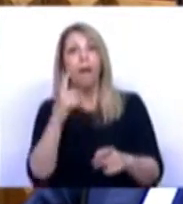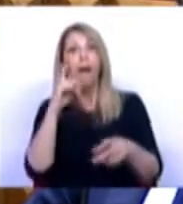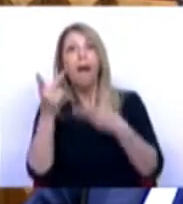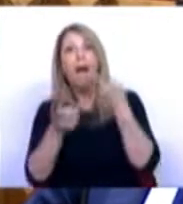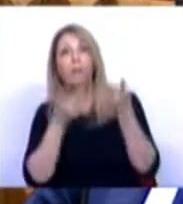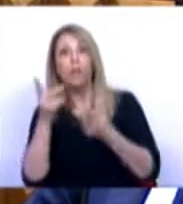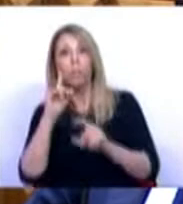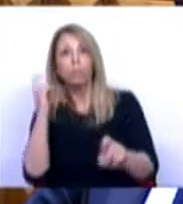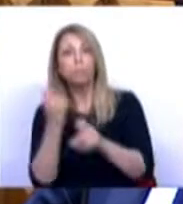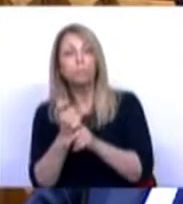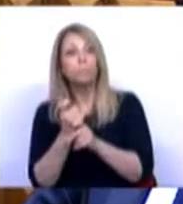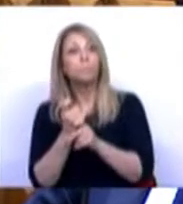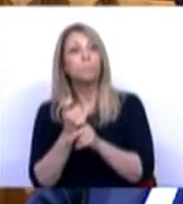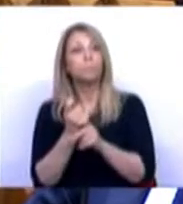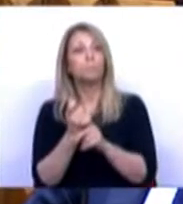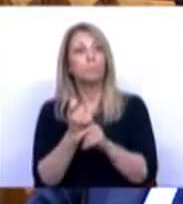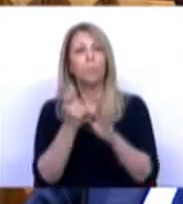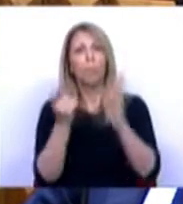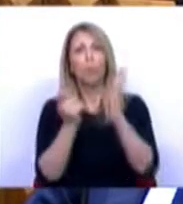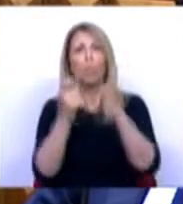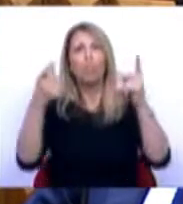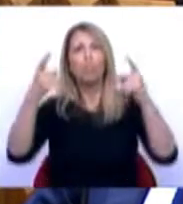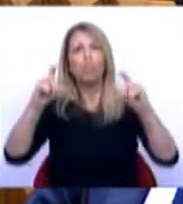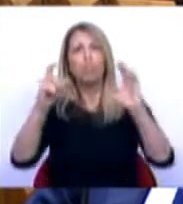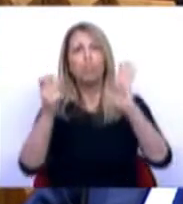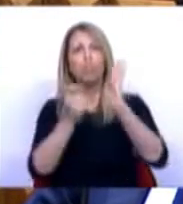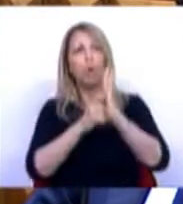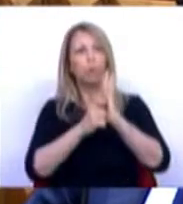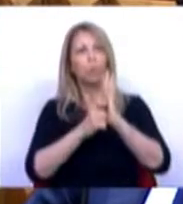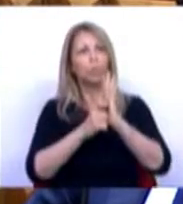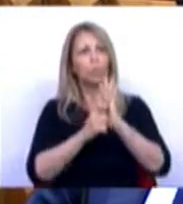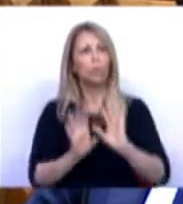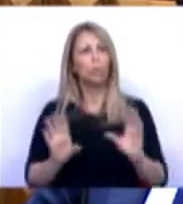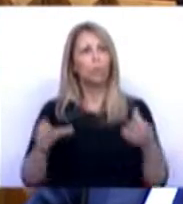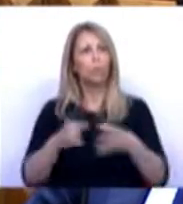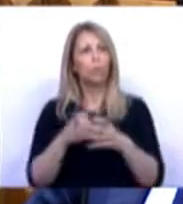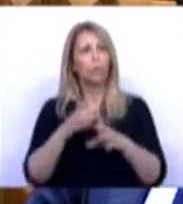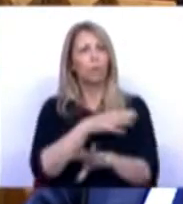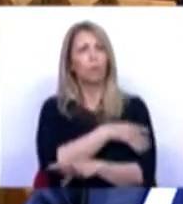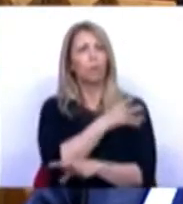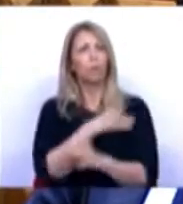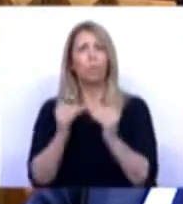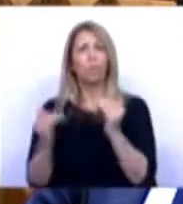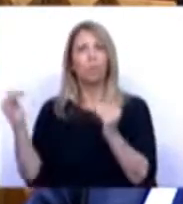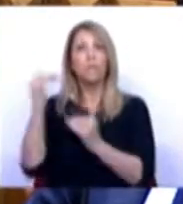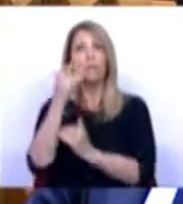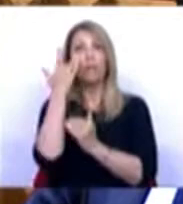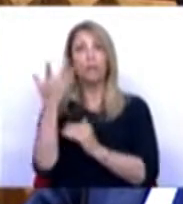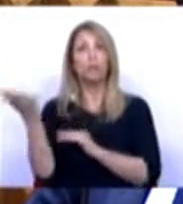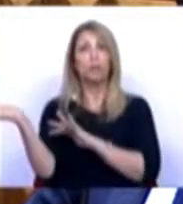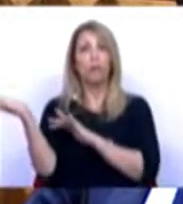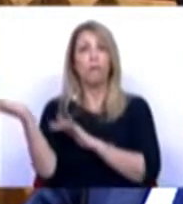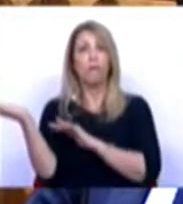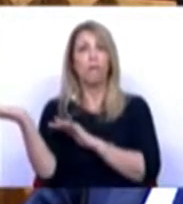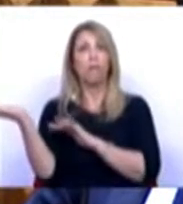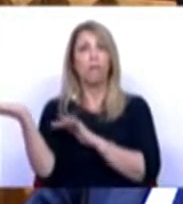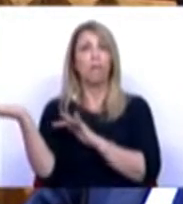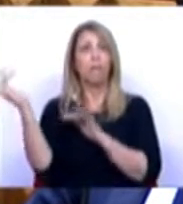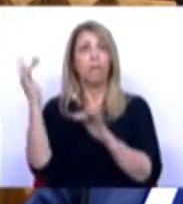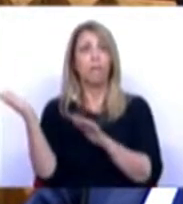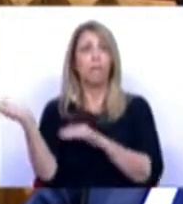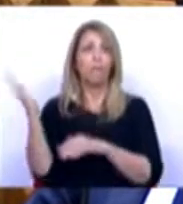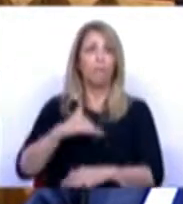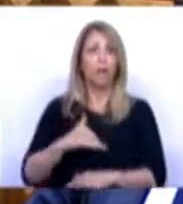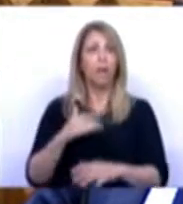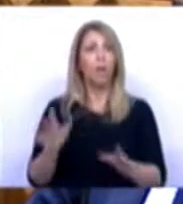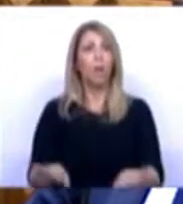portanto, o ponto final terminasse onde se lê o Colégio Eleitoral do Alto Comissariado para as Migrações, para que seja claro que é nos termos da ordem jurídica